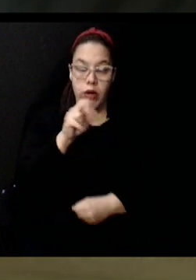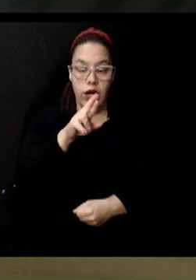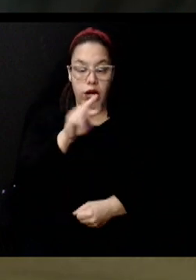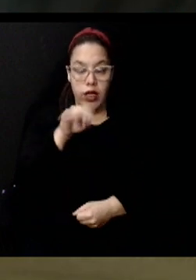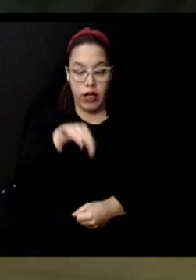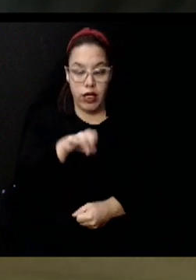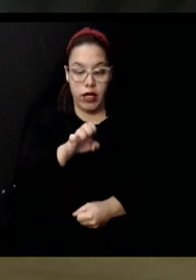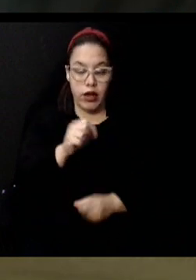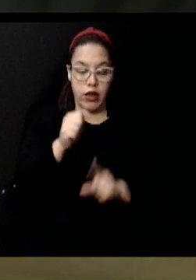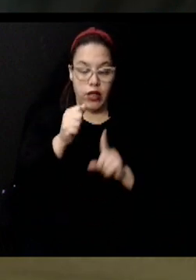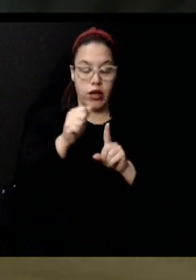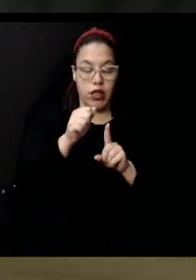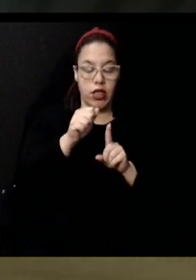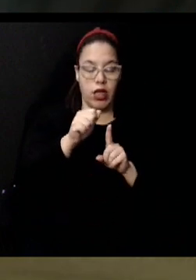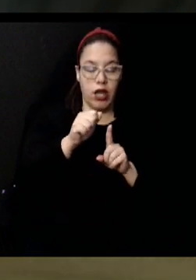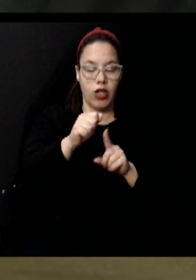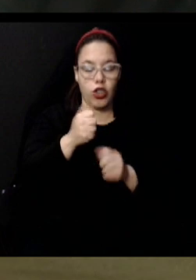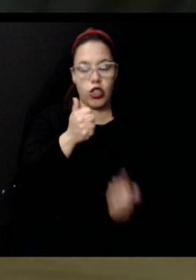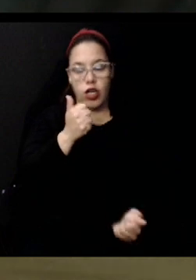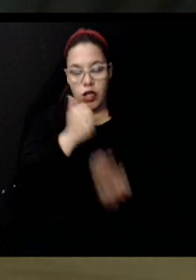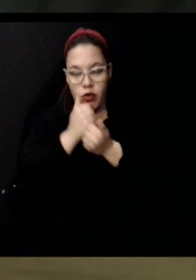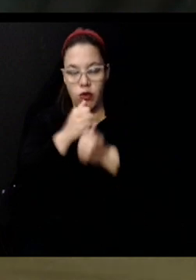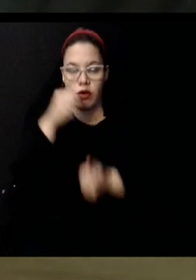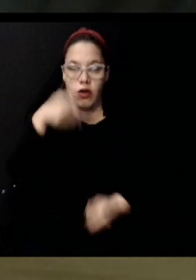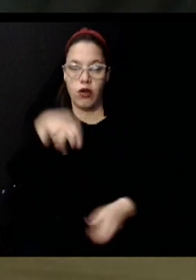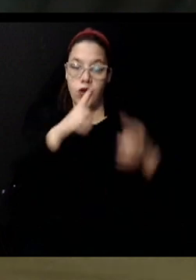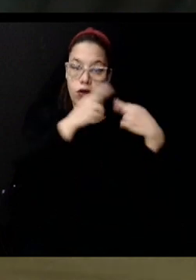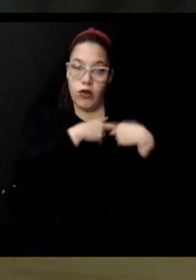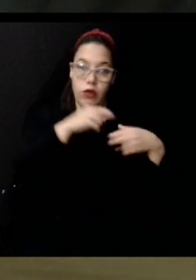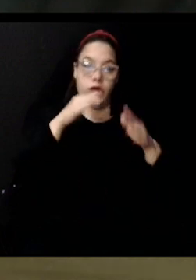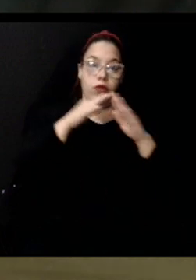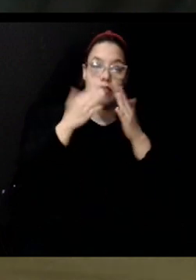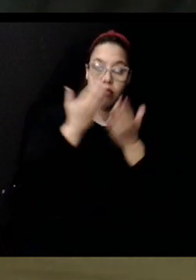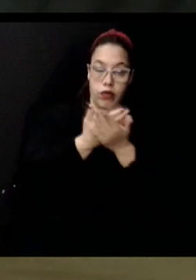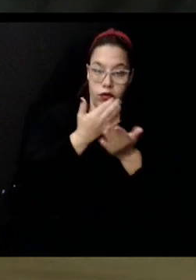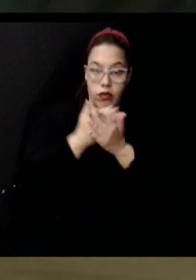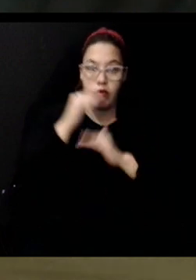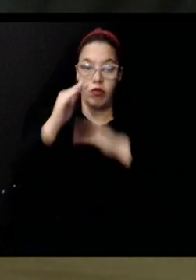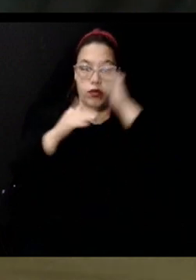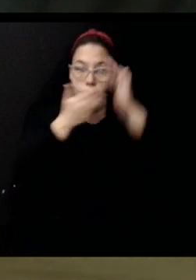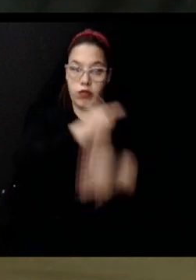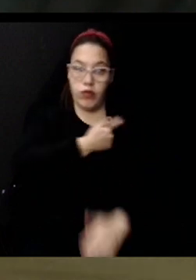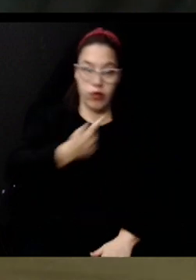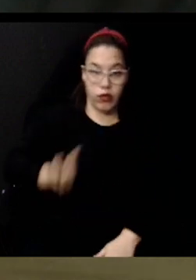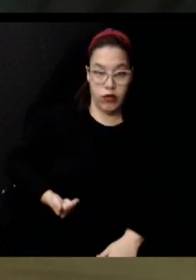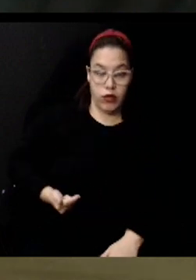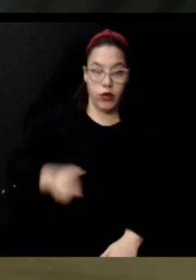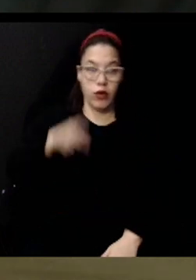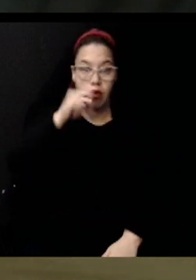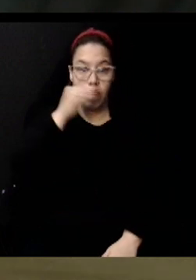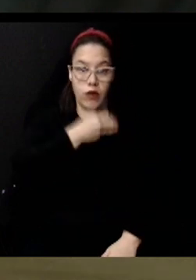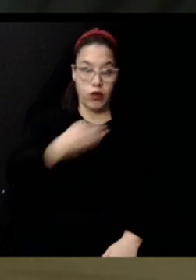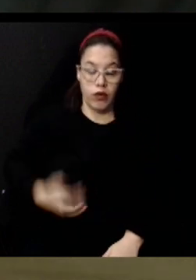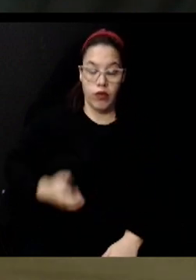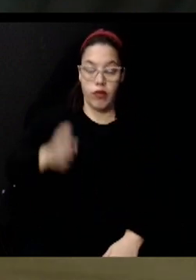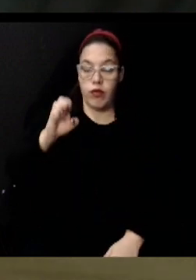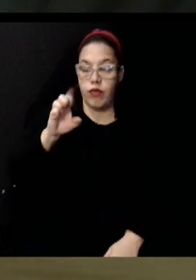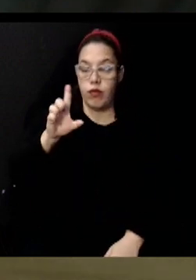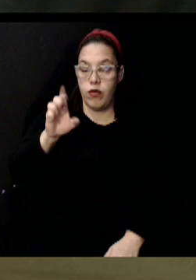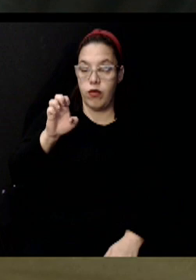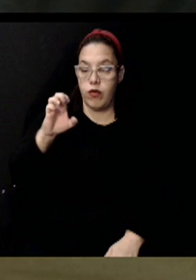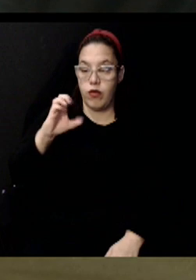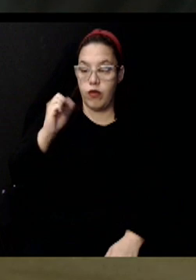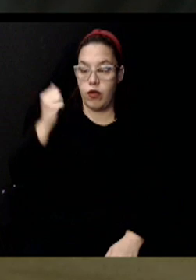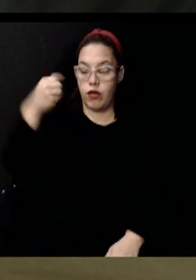inscrições abertas aqui na cidade. A Escola do Governo de Desenvolvimento do Servidor e a Elecamp, a Escola do Legislativo de